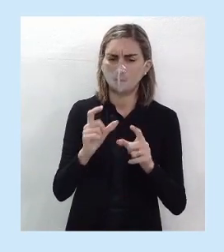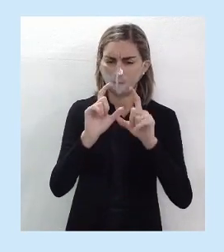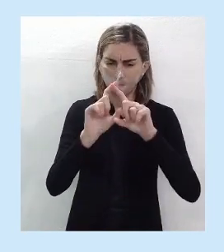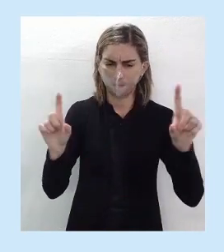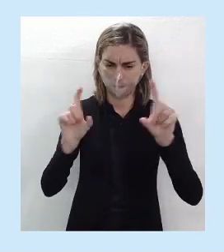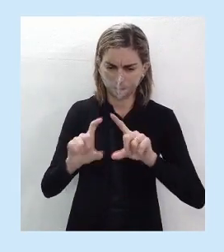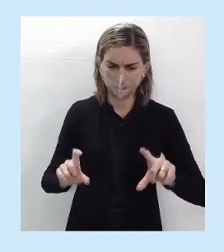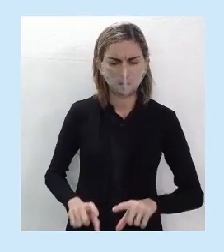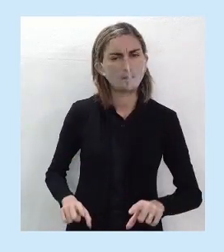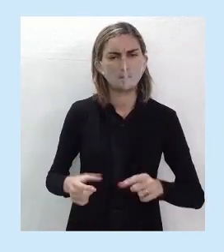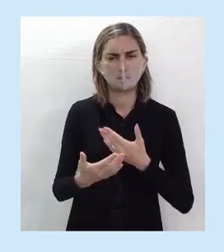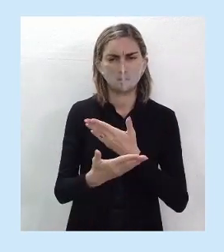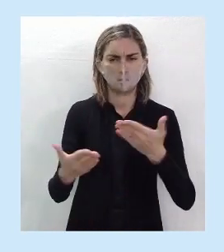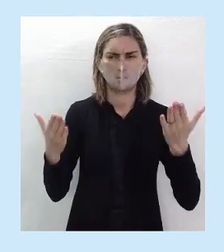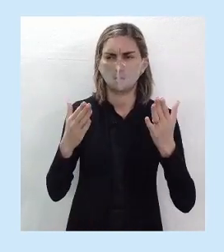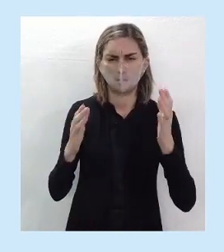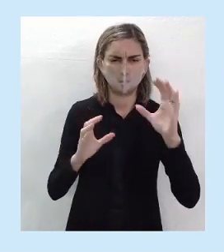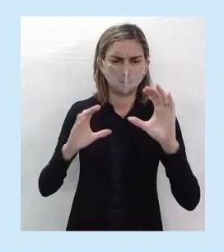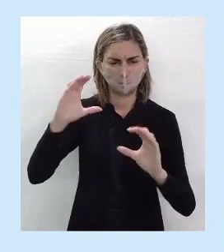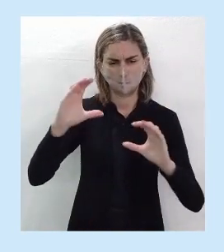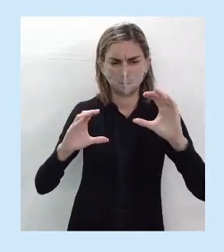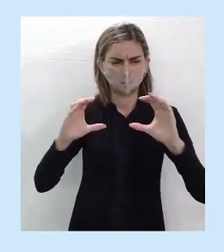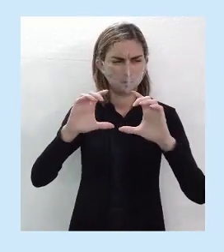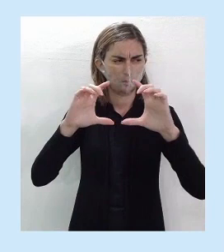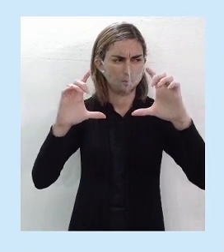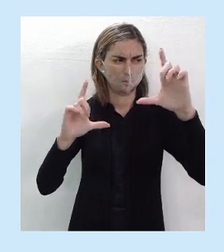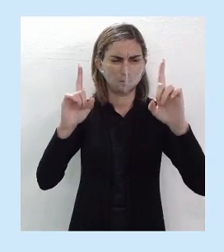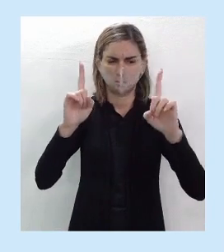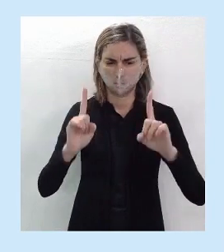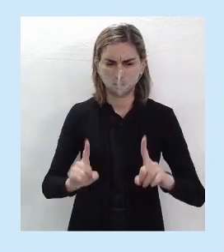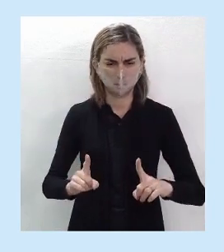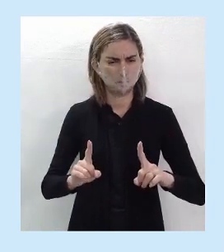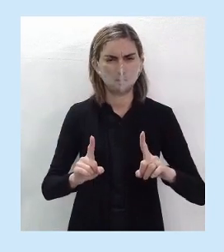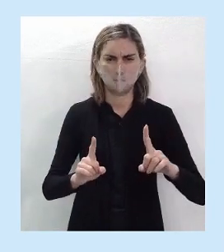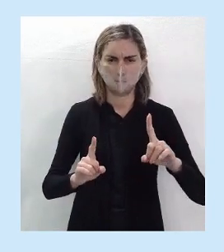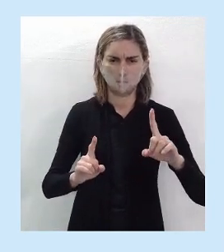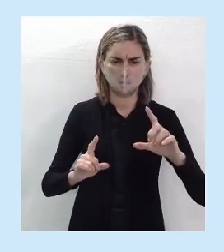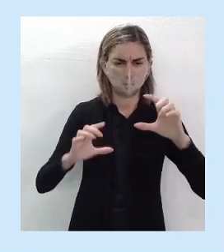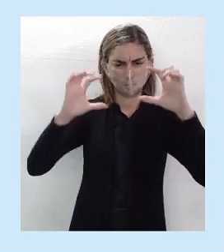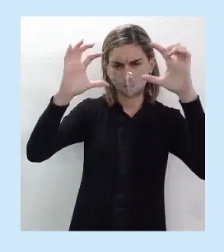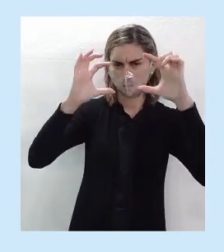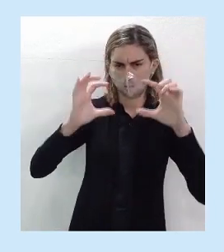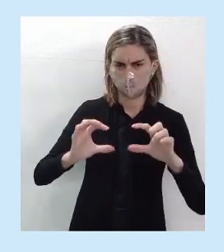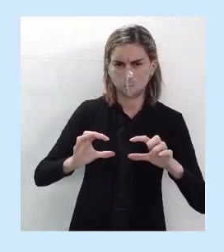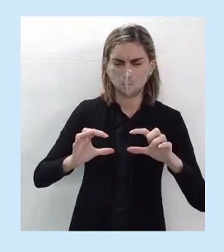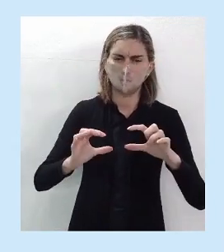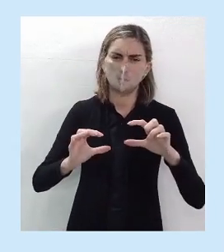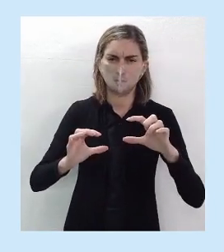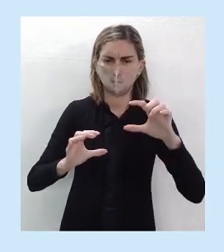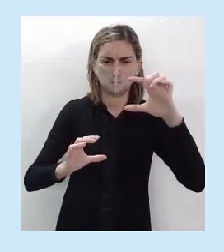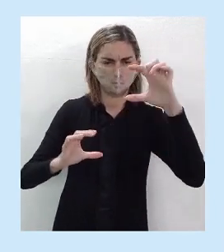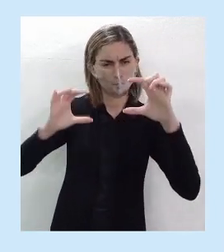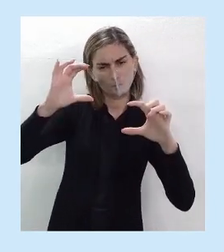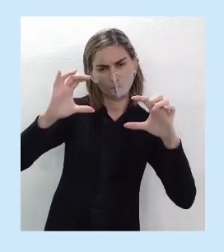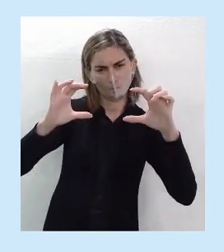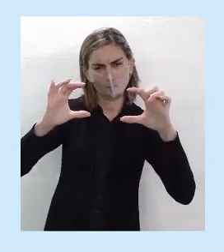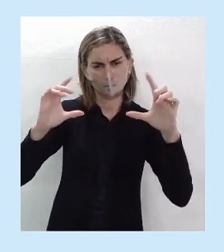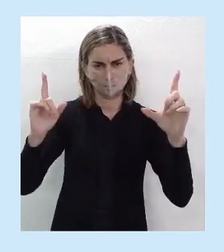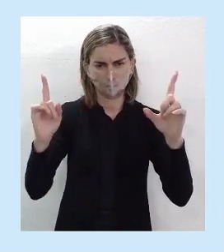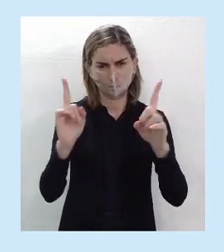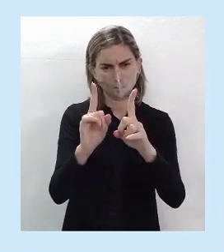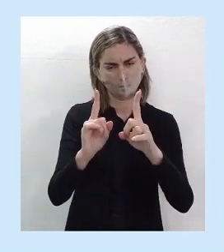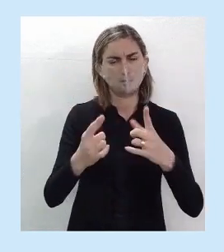versos, eles estão meio que centralizados, ao invés de estarem todos um abaixo do outro, certo?